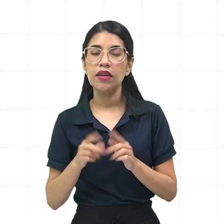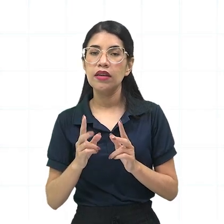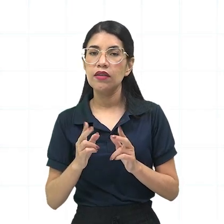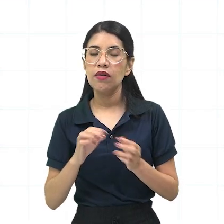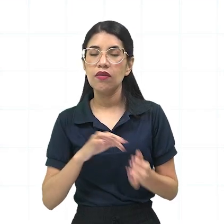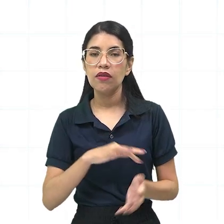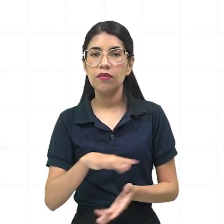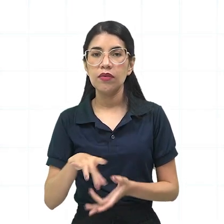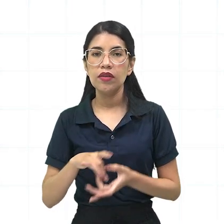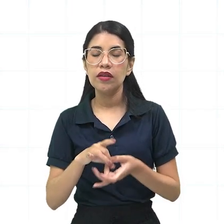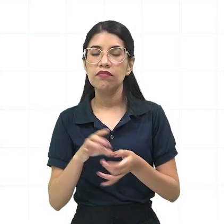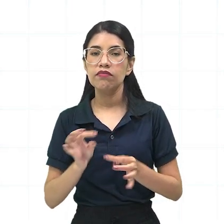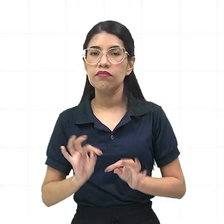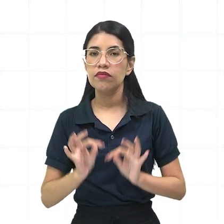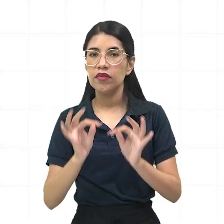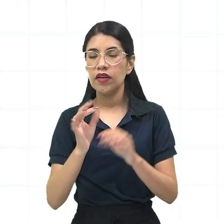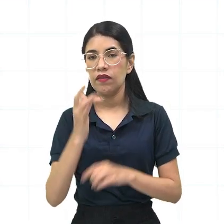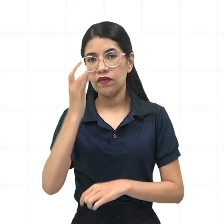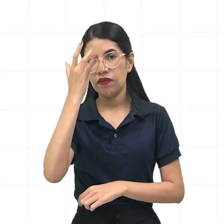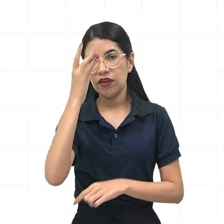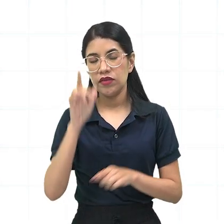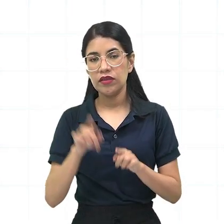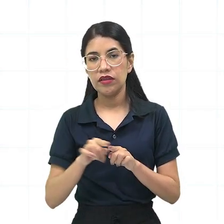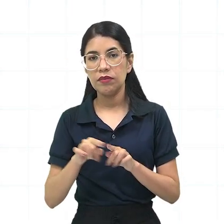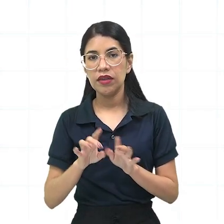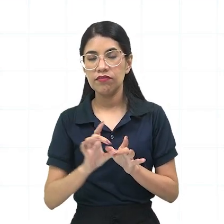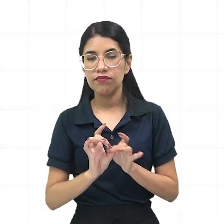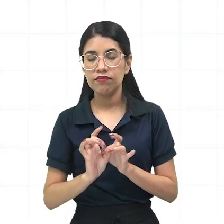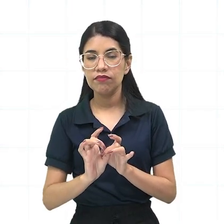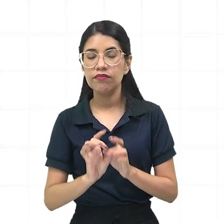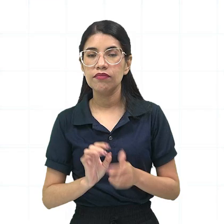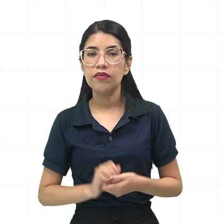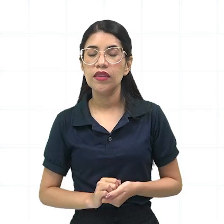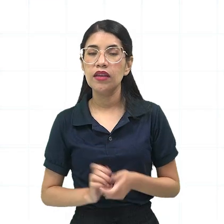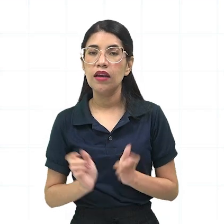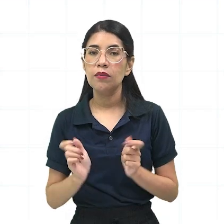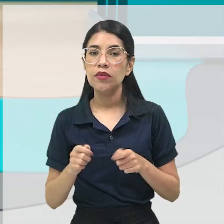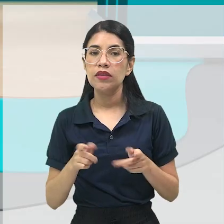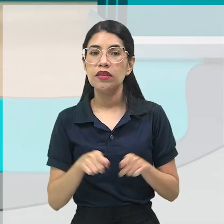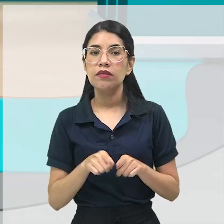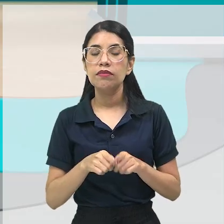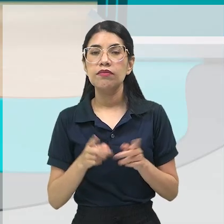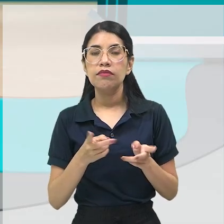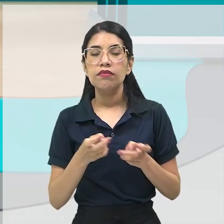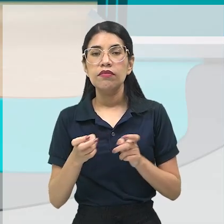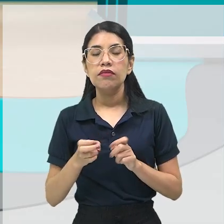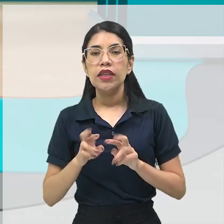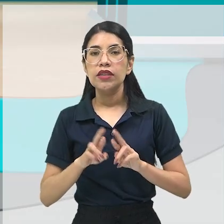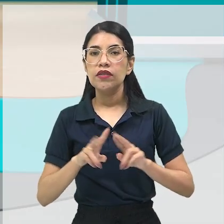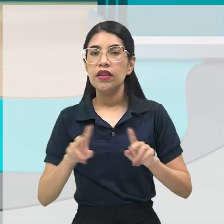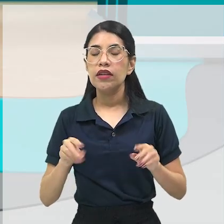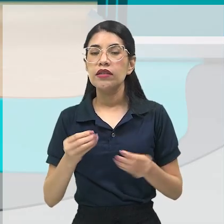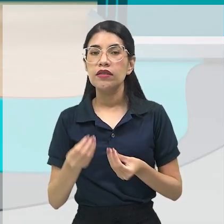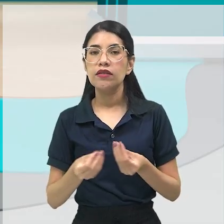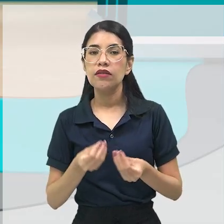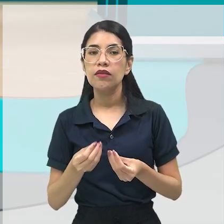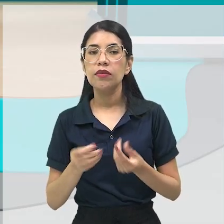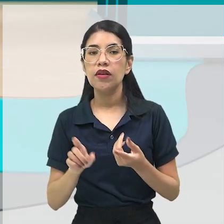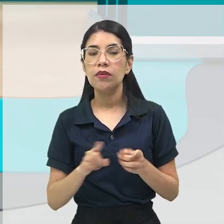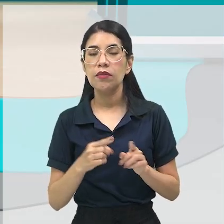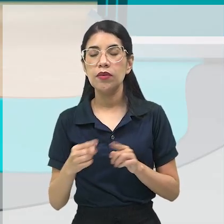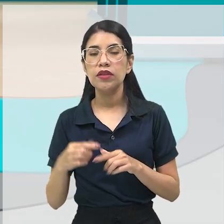da tecnologia facilitando tudo para a gente, não é mesmo? Agora a gente consegue perceber essa diversidade e criatividade na nossa